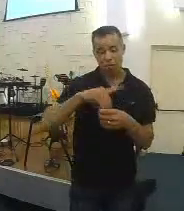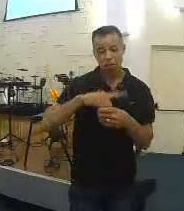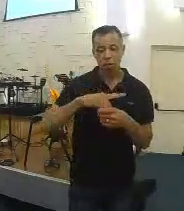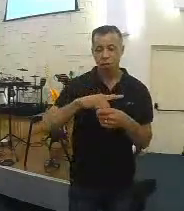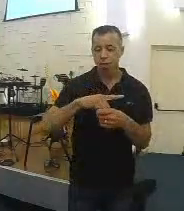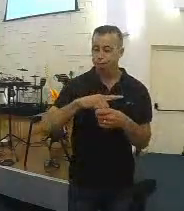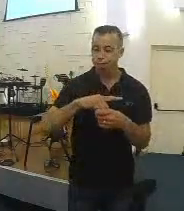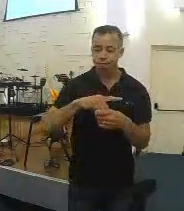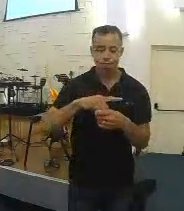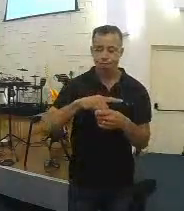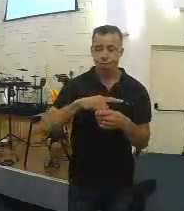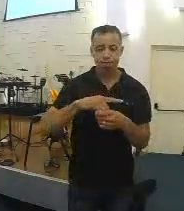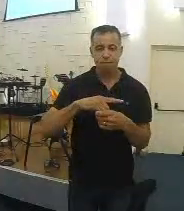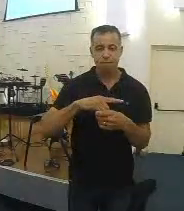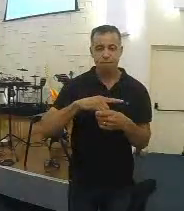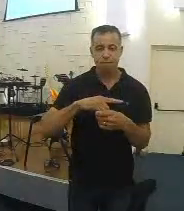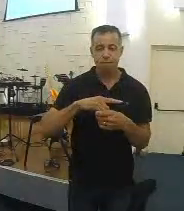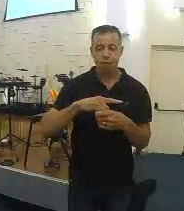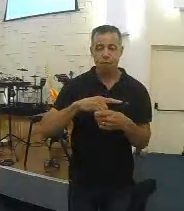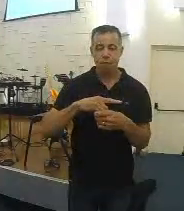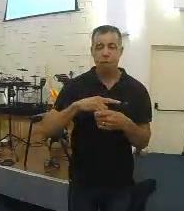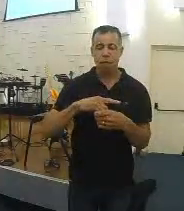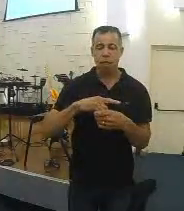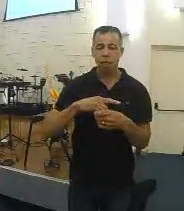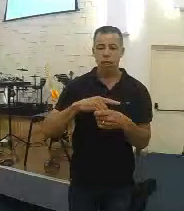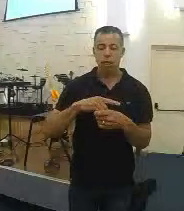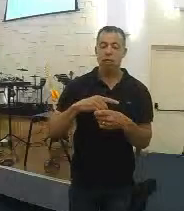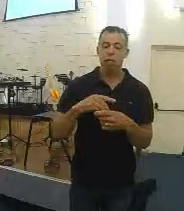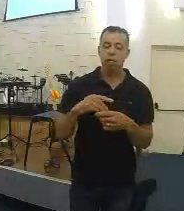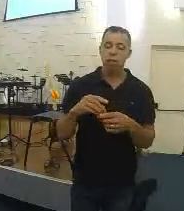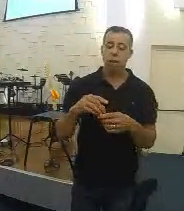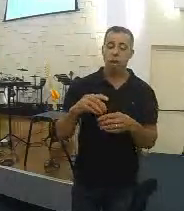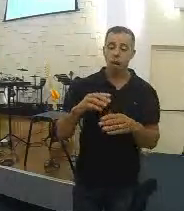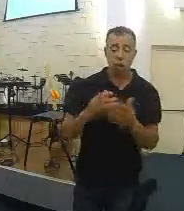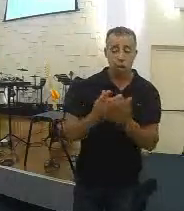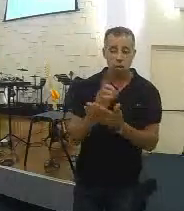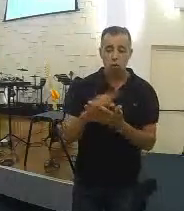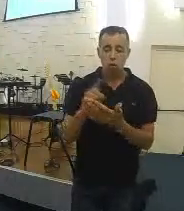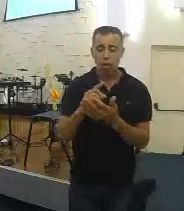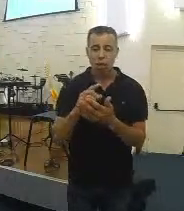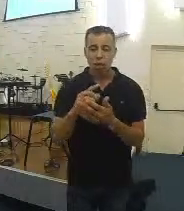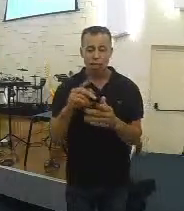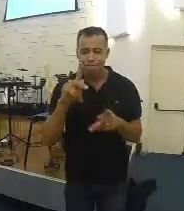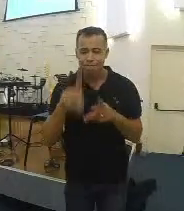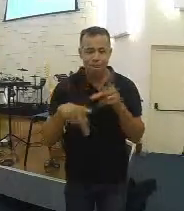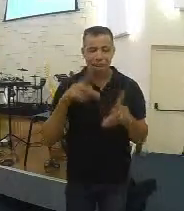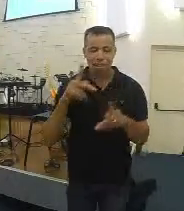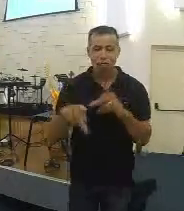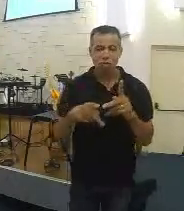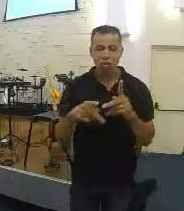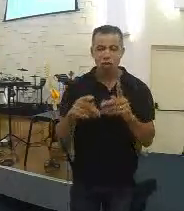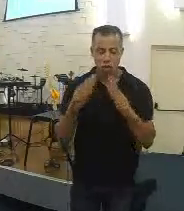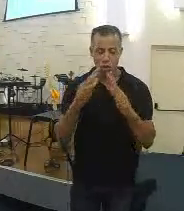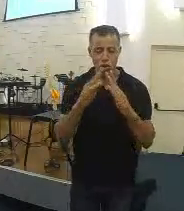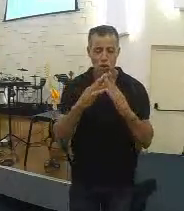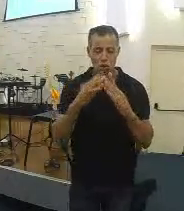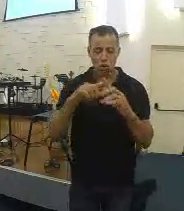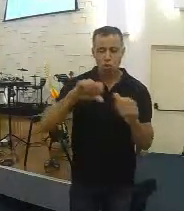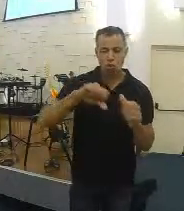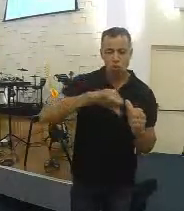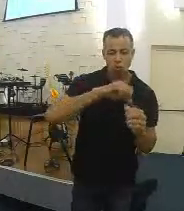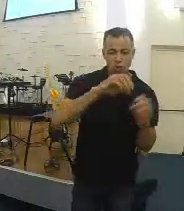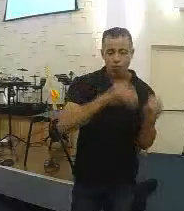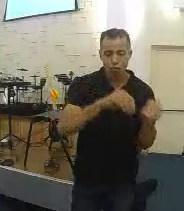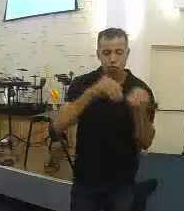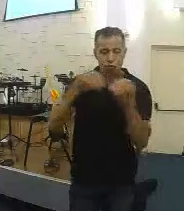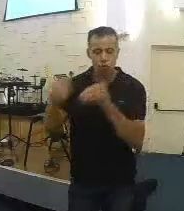tudo sabe. Mas às vezes eu duvido. Às vezes os irmãos me dizem: pastor, eu vim de uma igreja, estava acontecendo isso. Eu digo: é verdade, meu irmão, estava